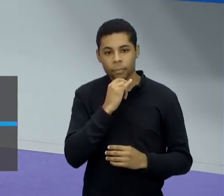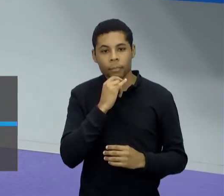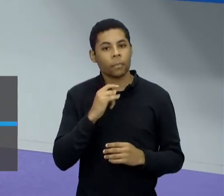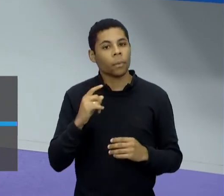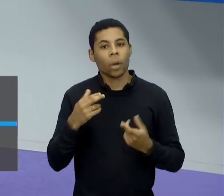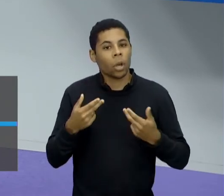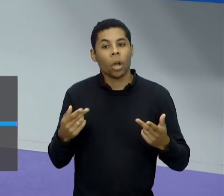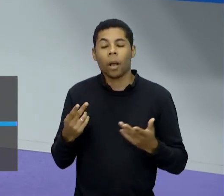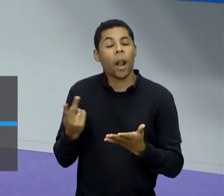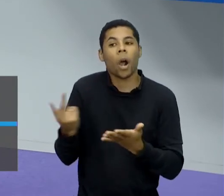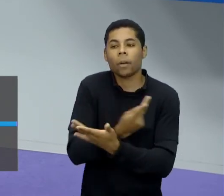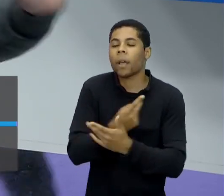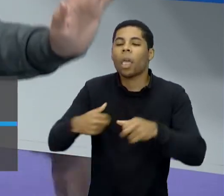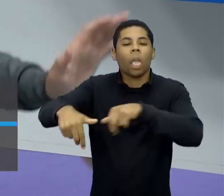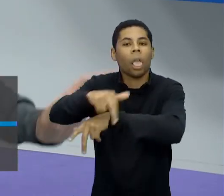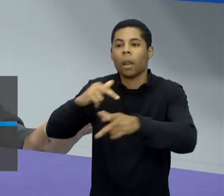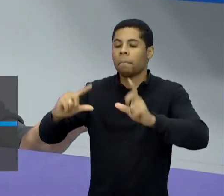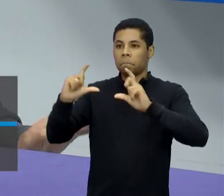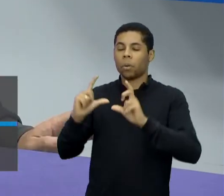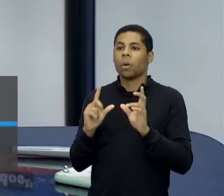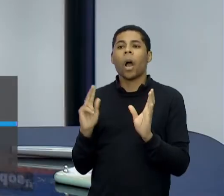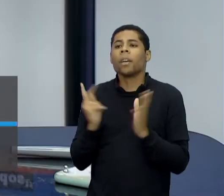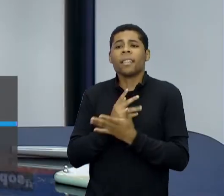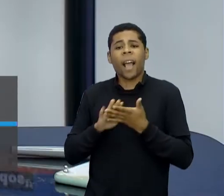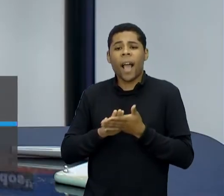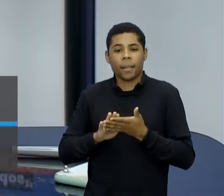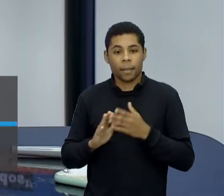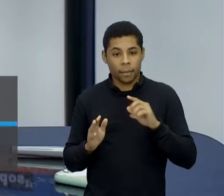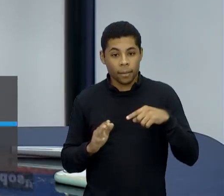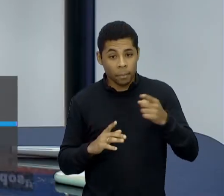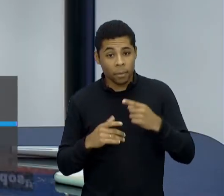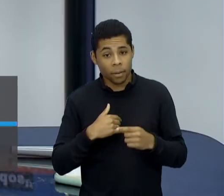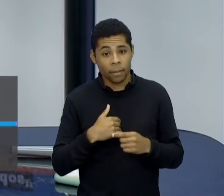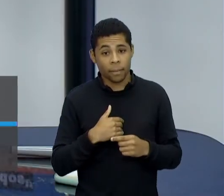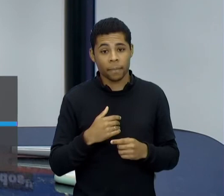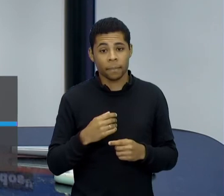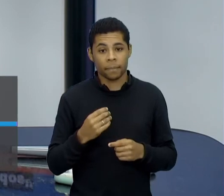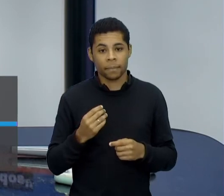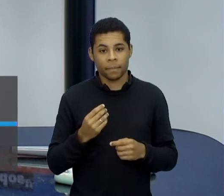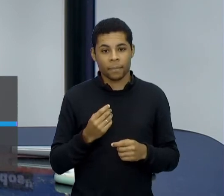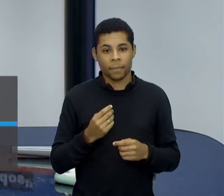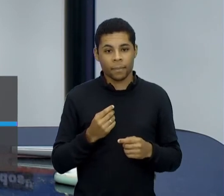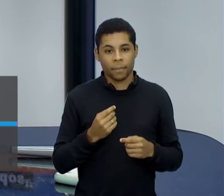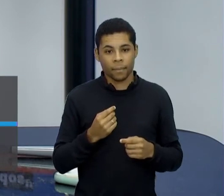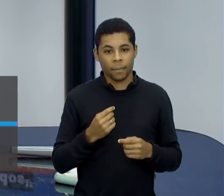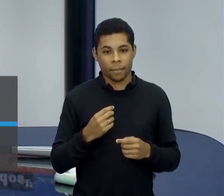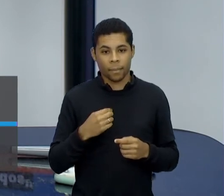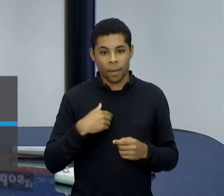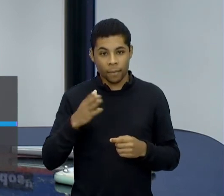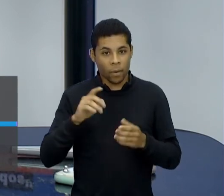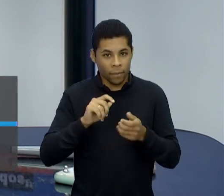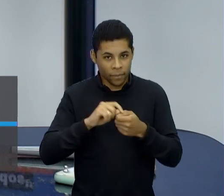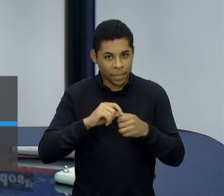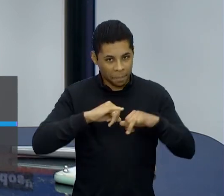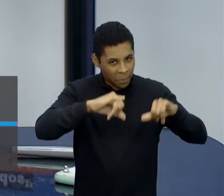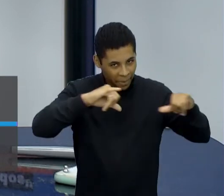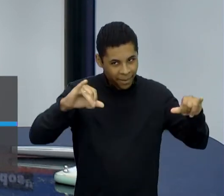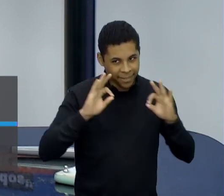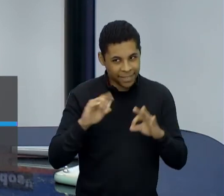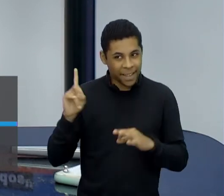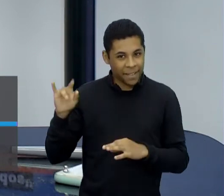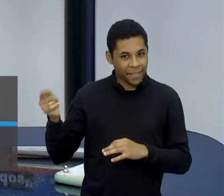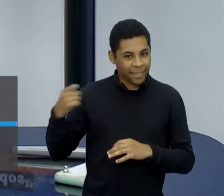está rolando, sem cenário. Depois eu vou ganhar um cachê, eu vou ganhar parte por estar fazendo propaganda,